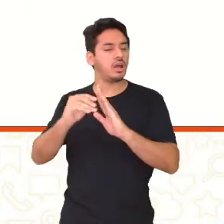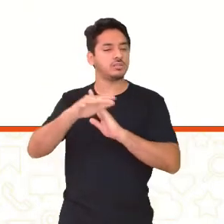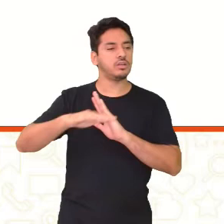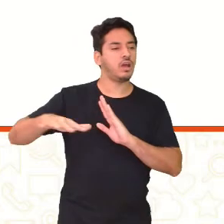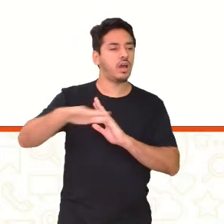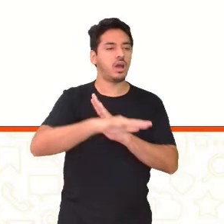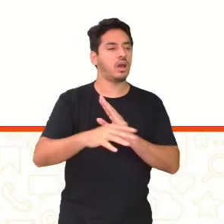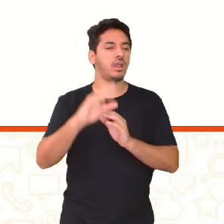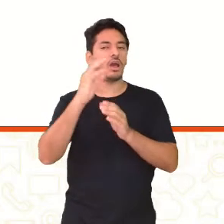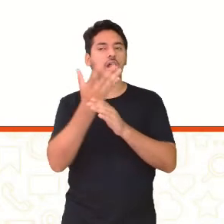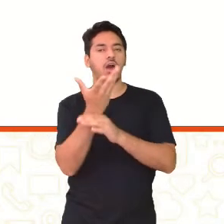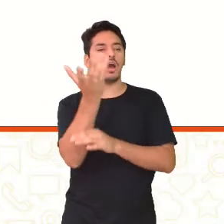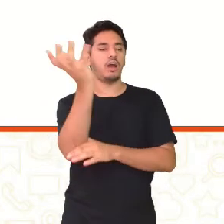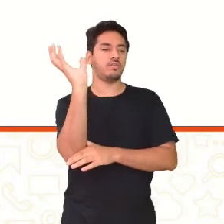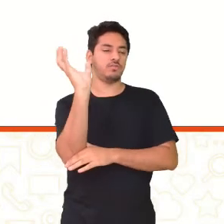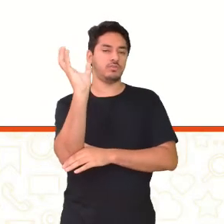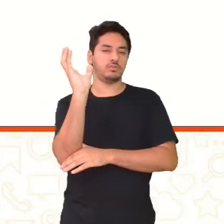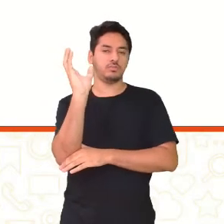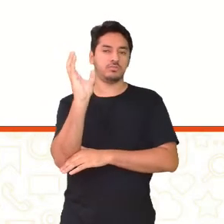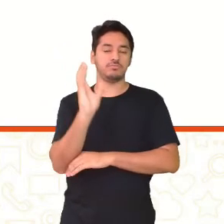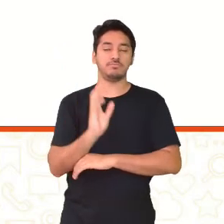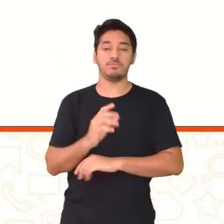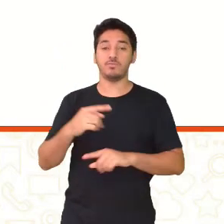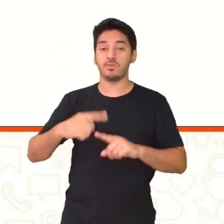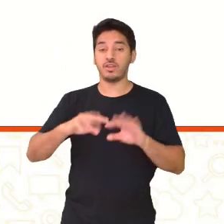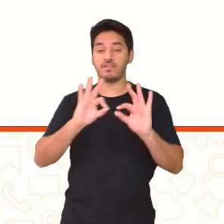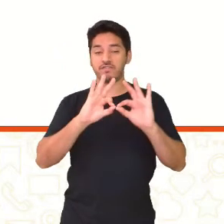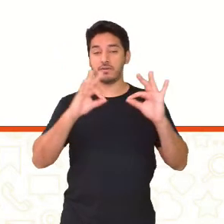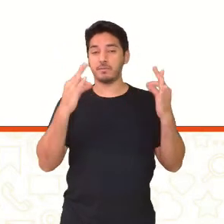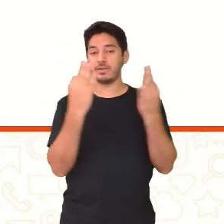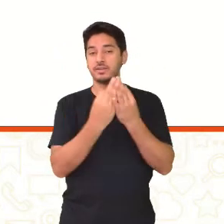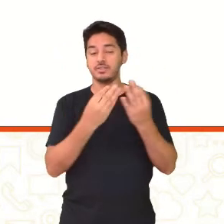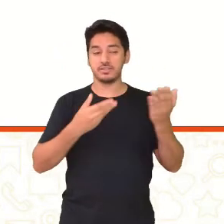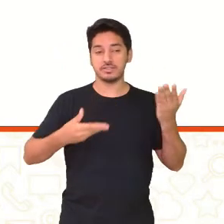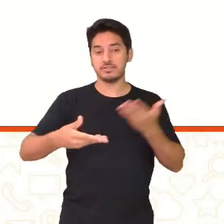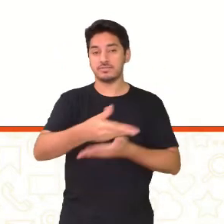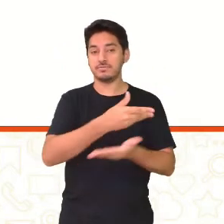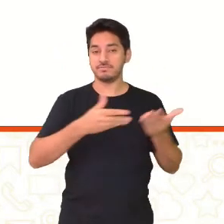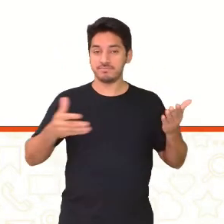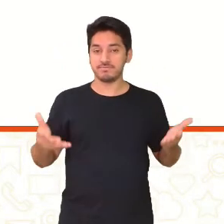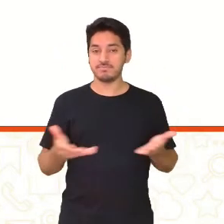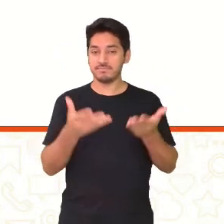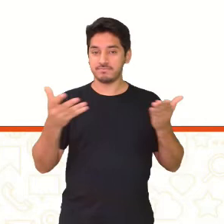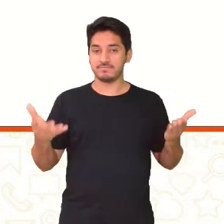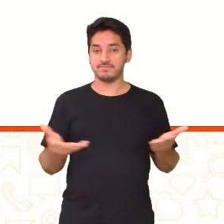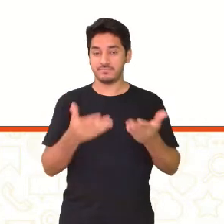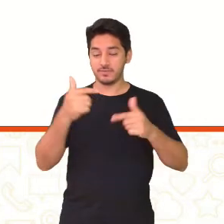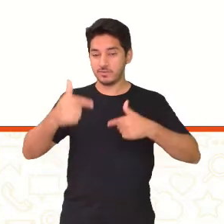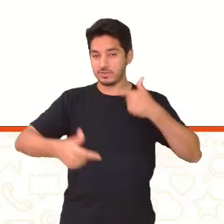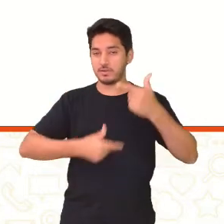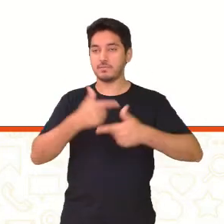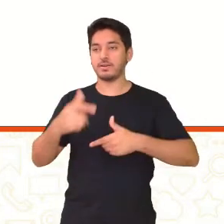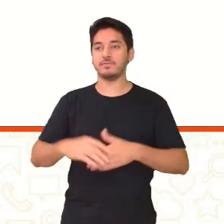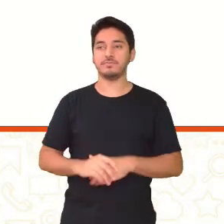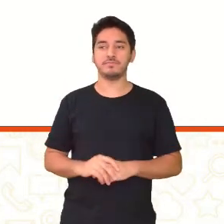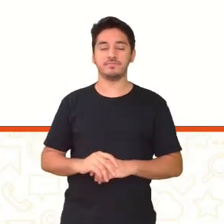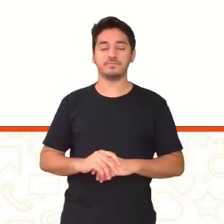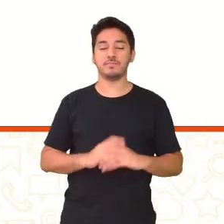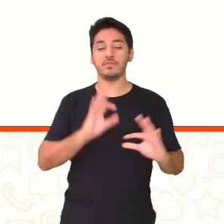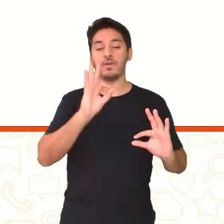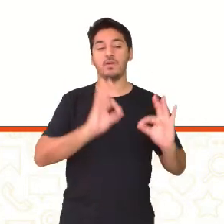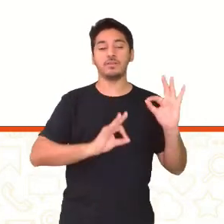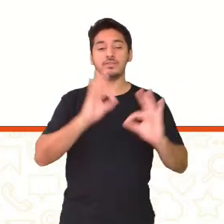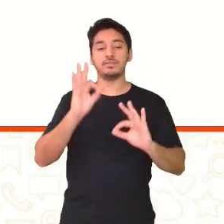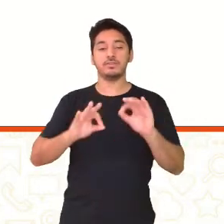para que essa família ela esteja sempre engajada com o nosso trabalho. Organização